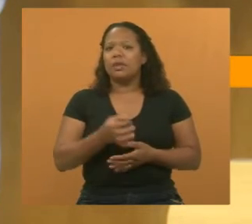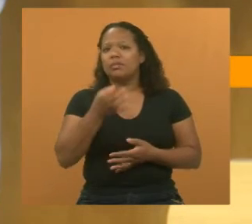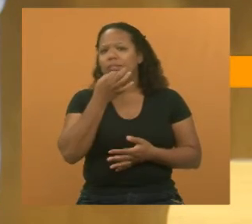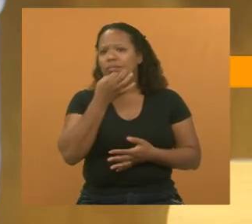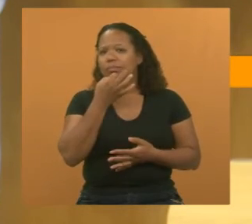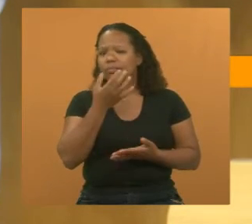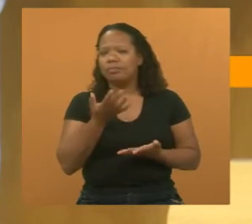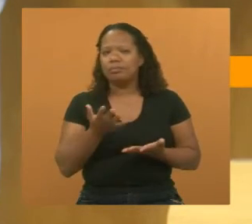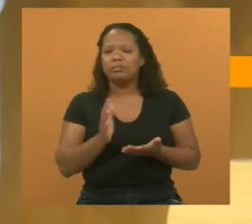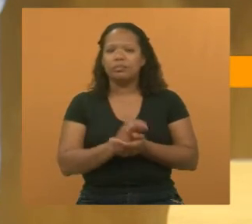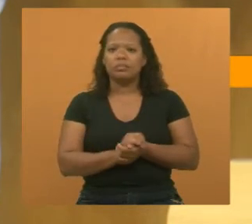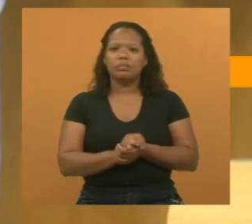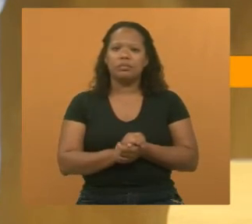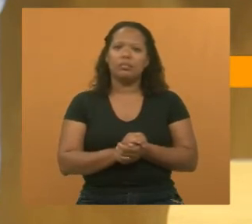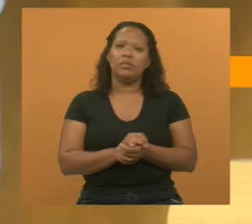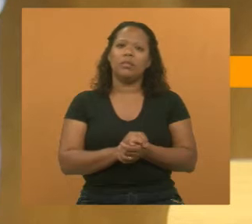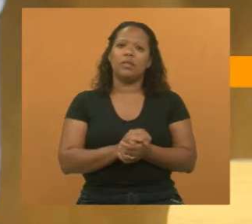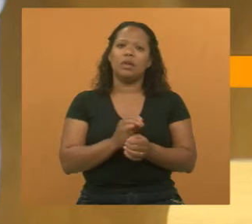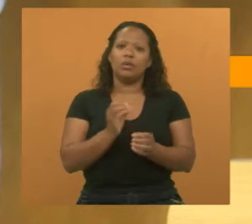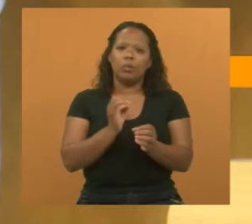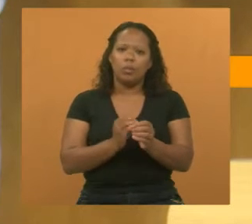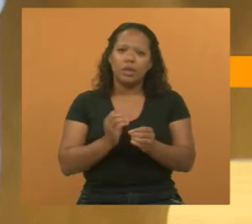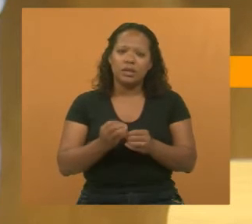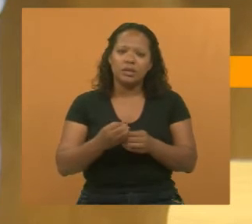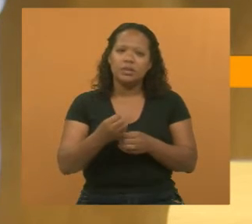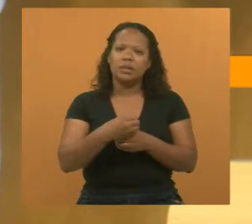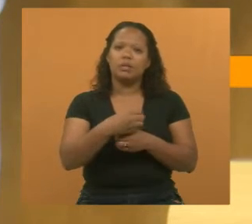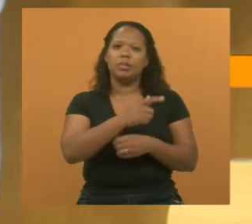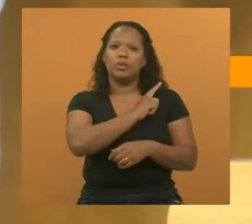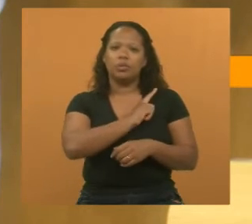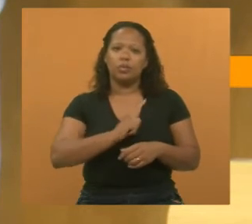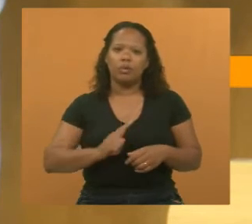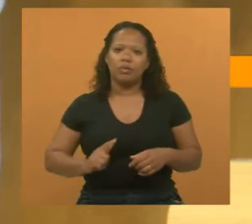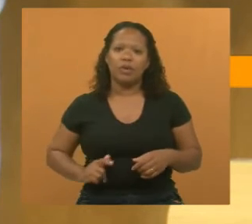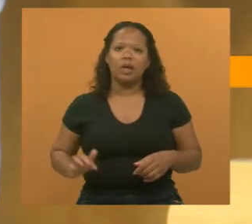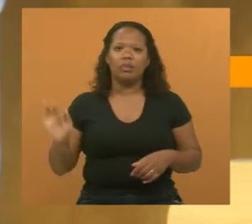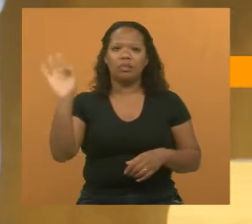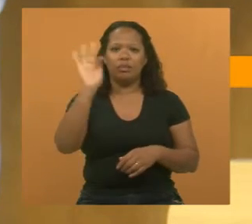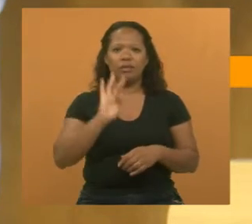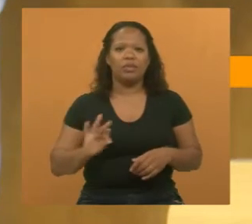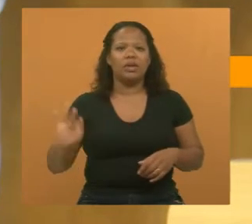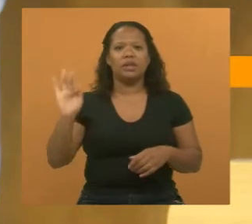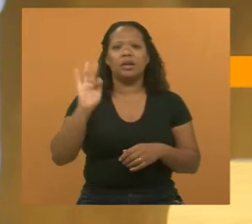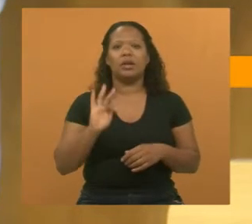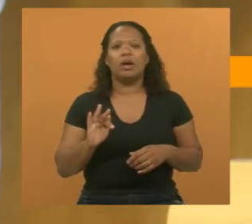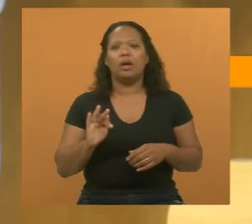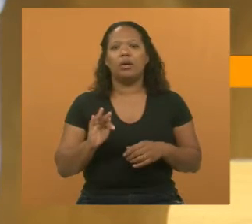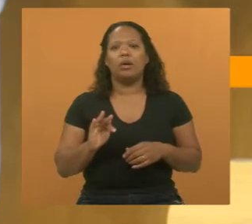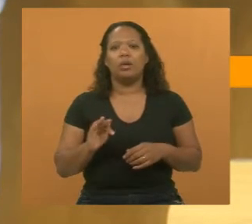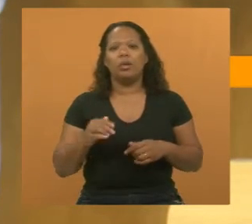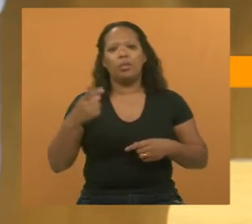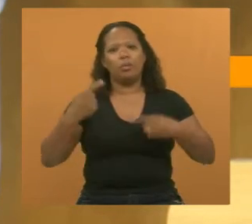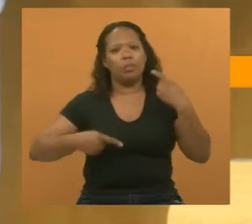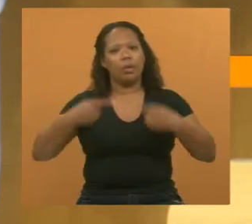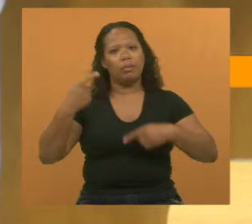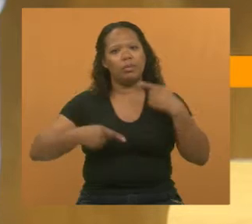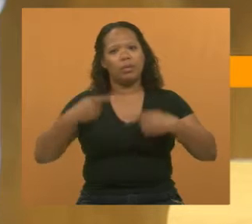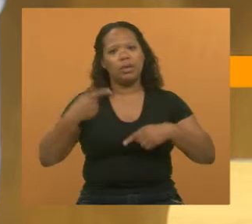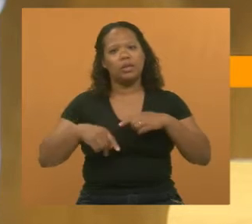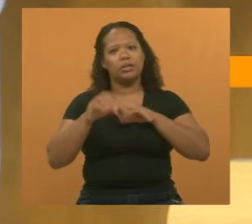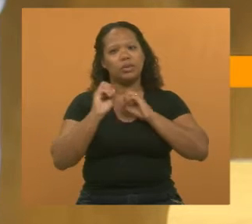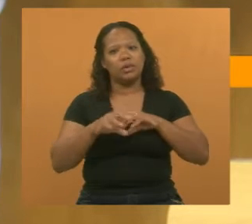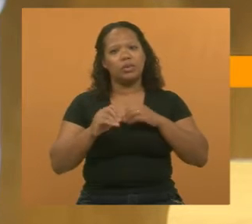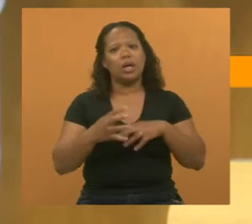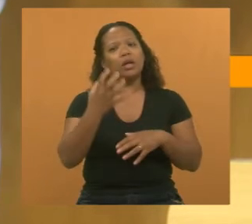entre o município, entre o estado e o governo federal, para que fosse feita uma política educacional séria nesse